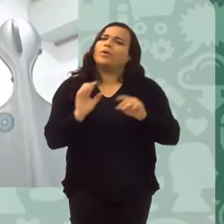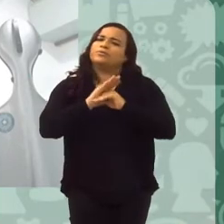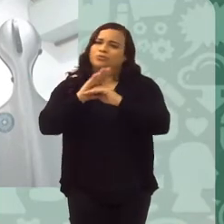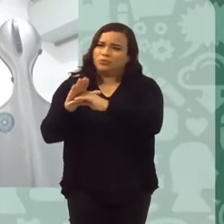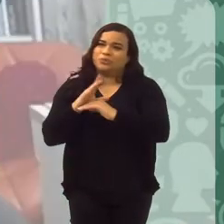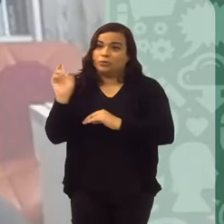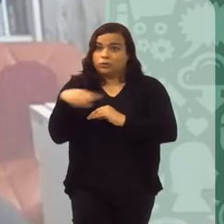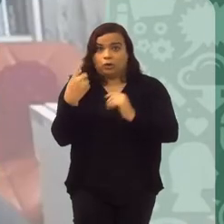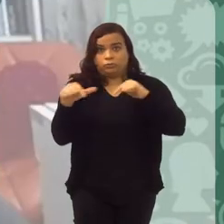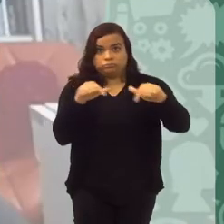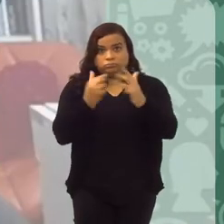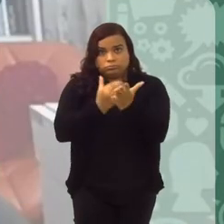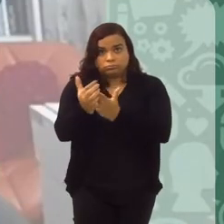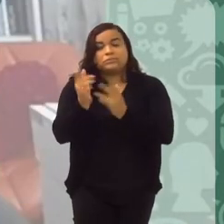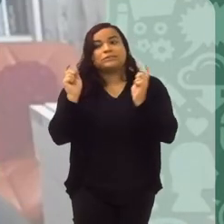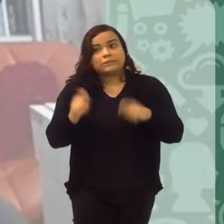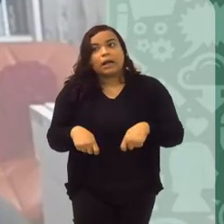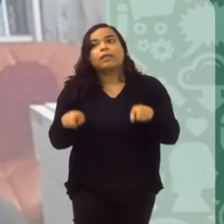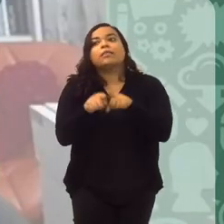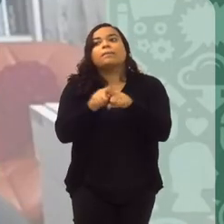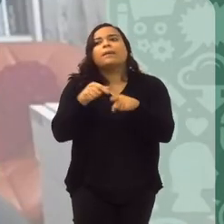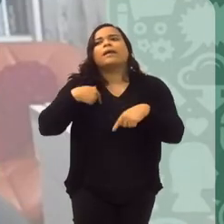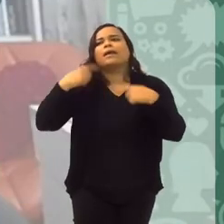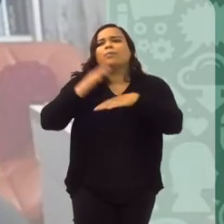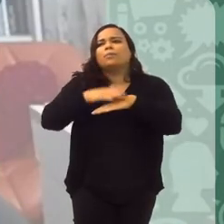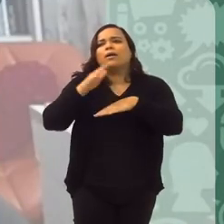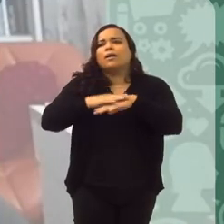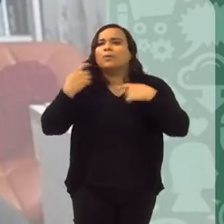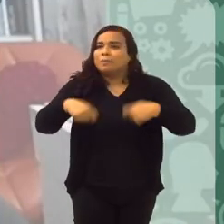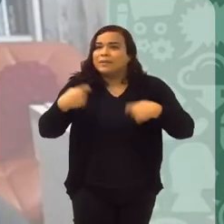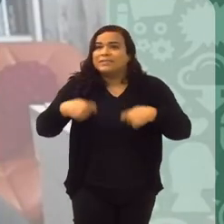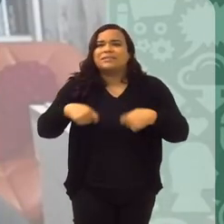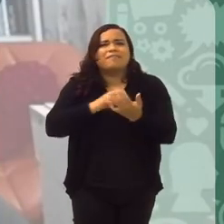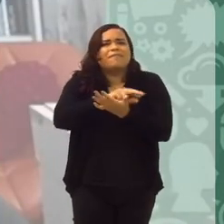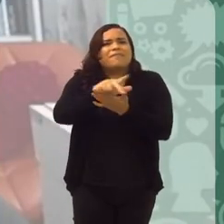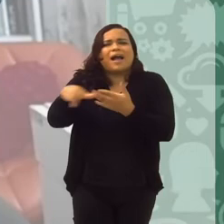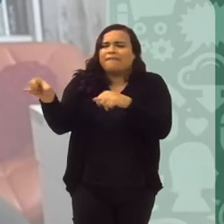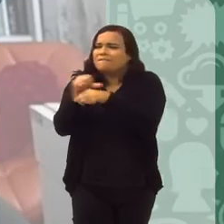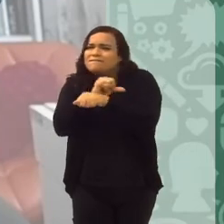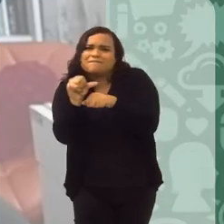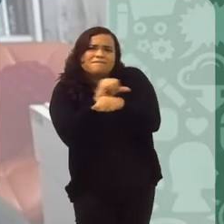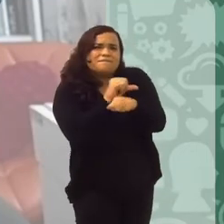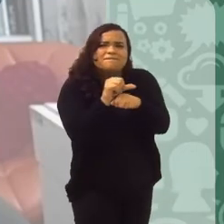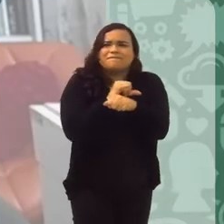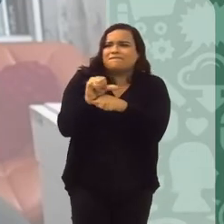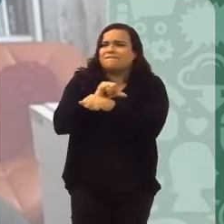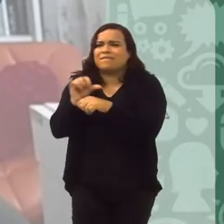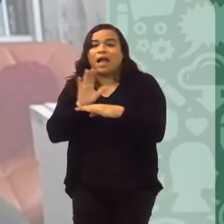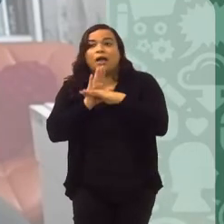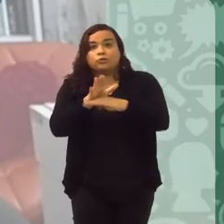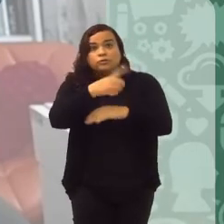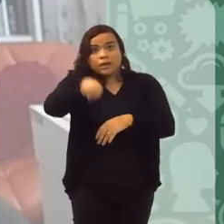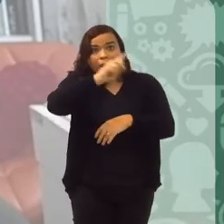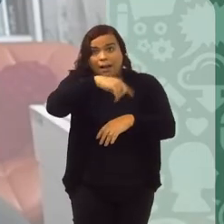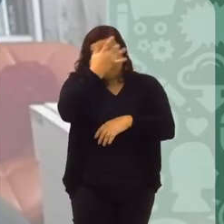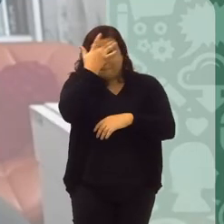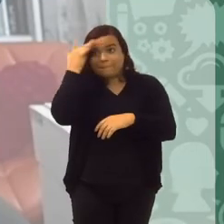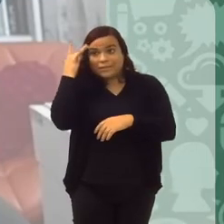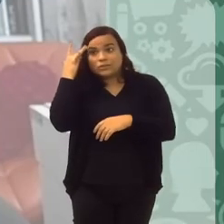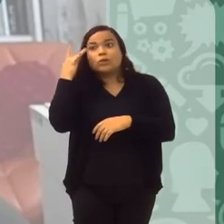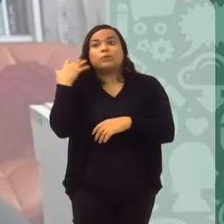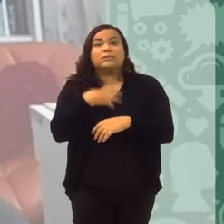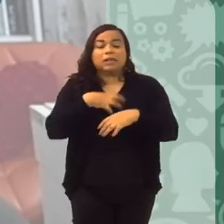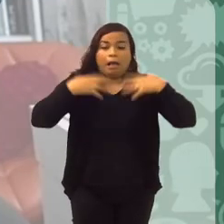valores. E a gente começou a trabalhar. E eu precisei de milhões de artifícios para fazer com que as